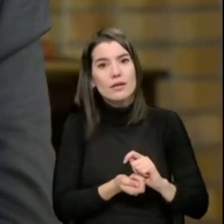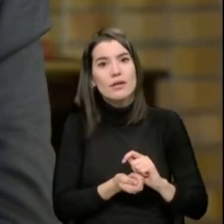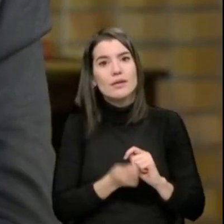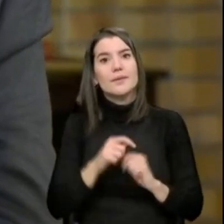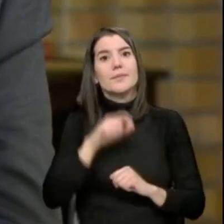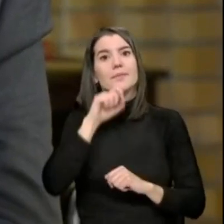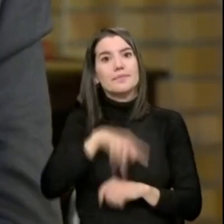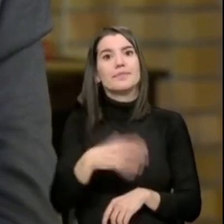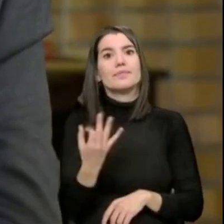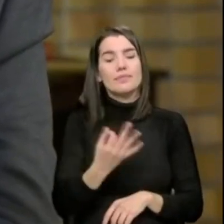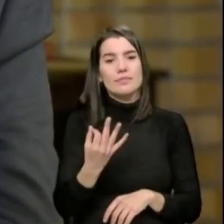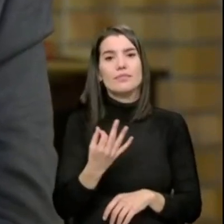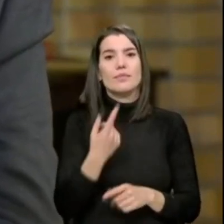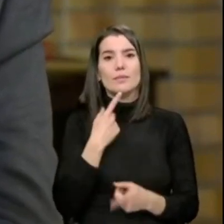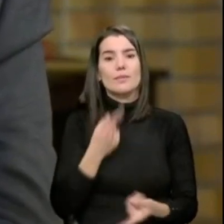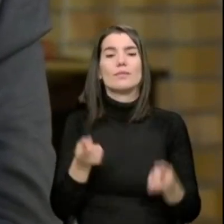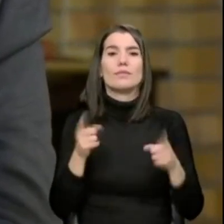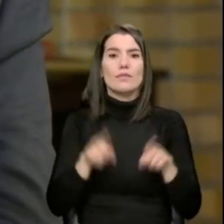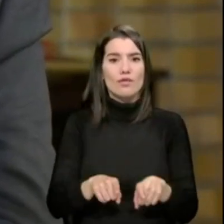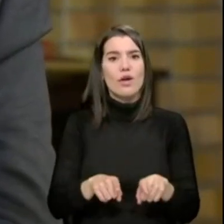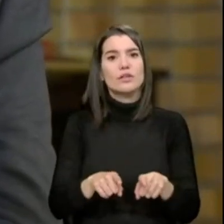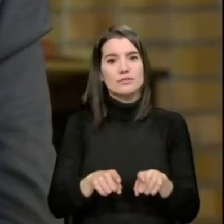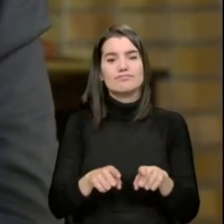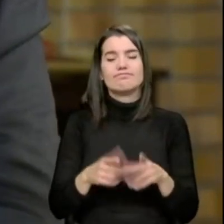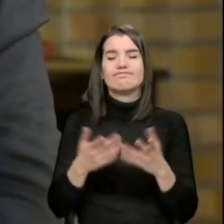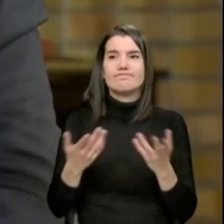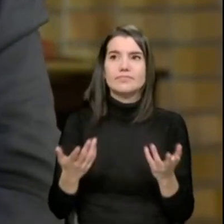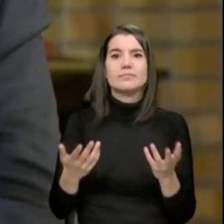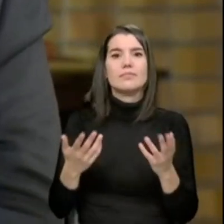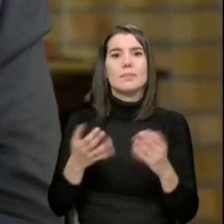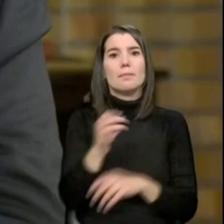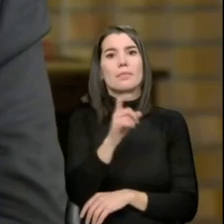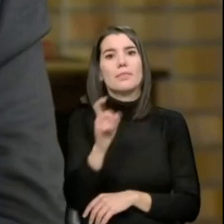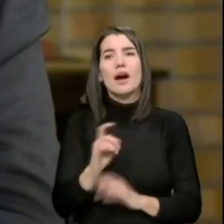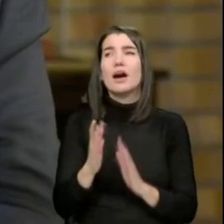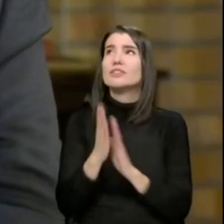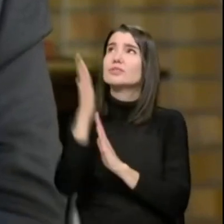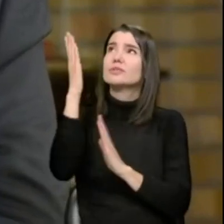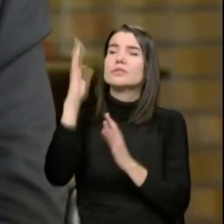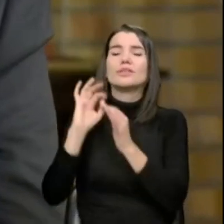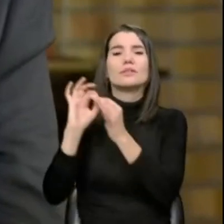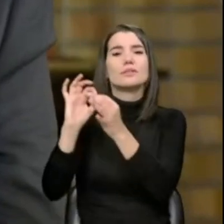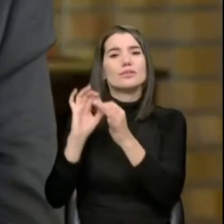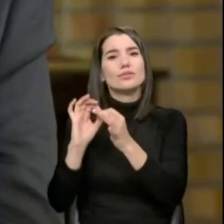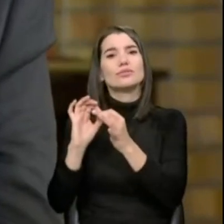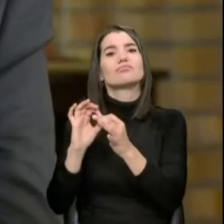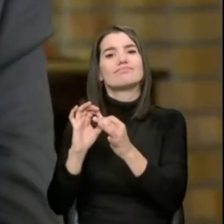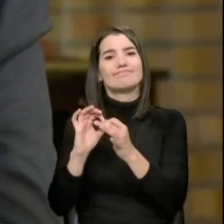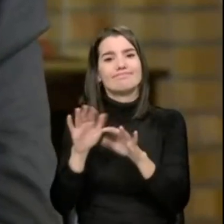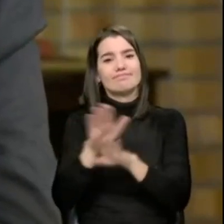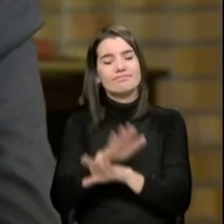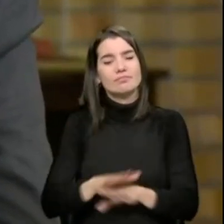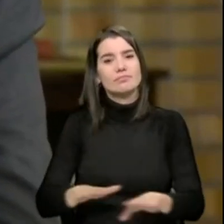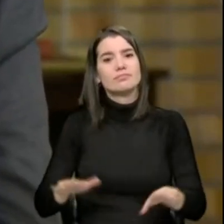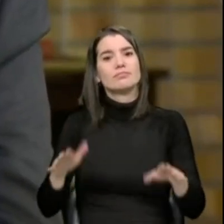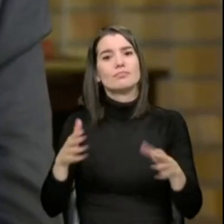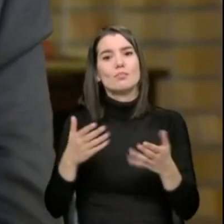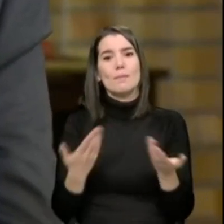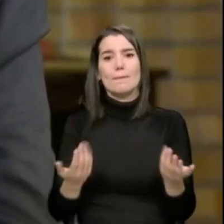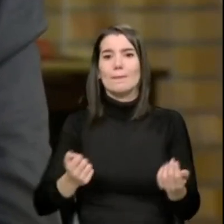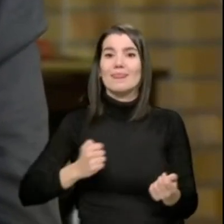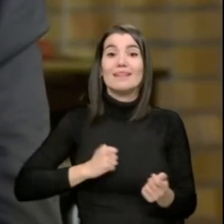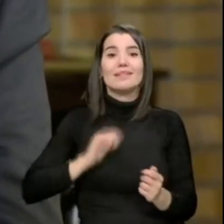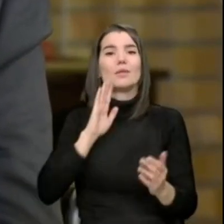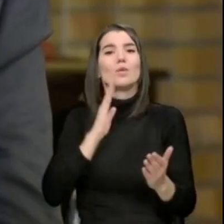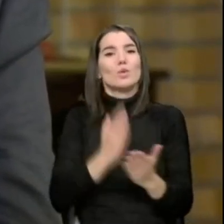de facto, voltar a estar em paz com Deus e na serenidade no sábado